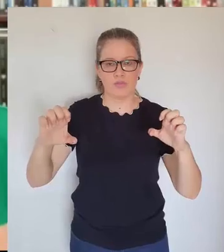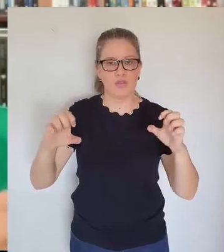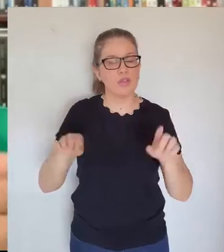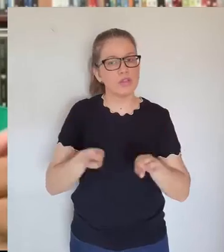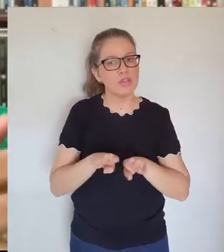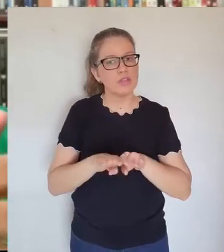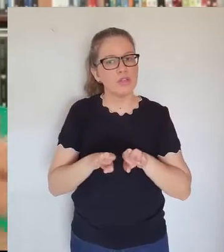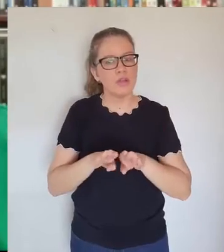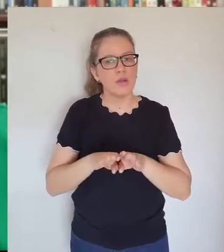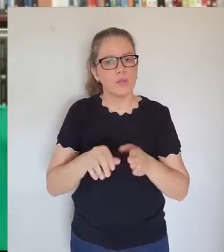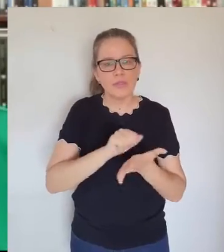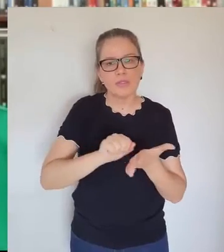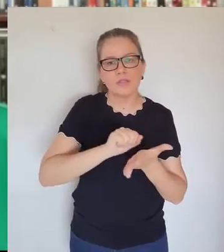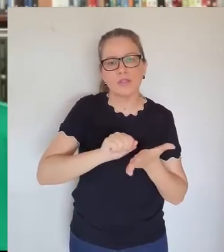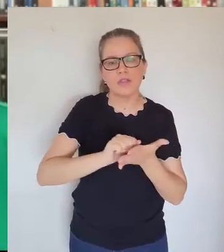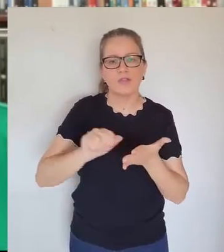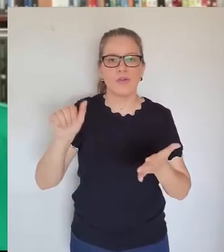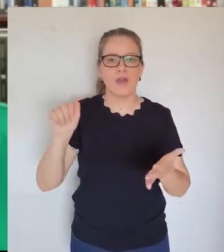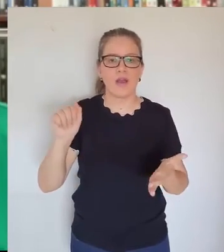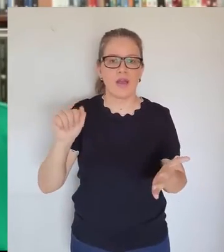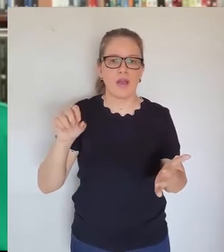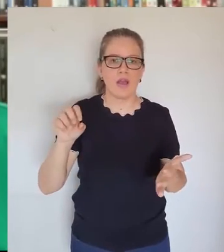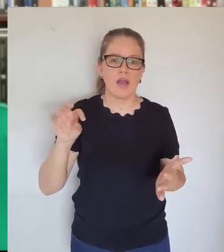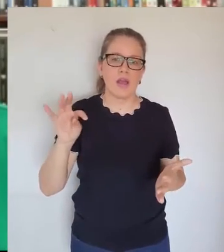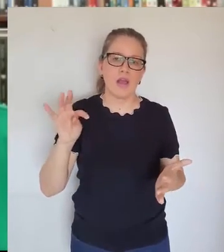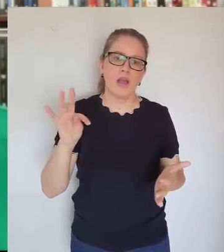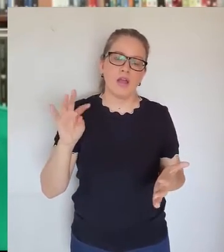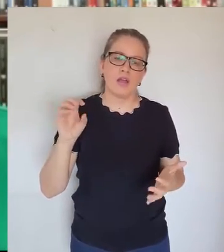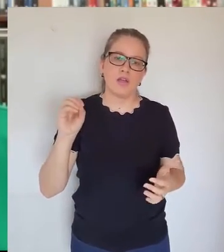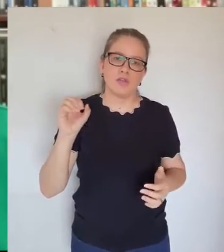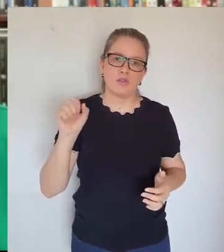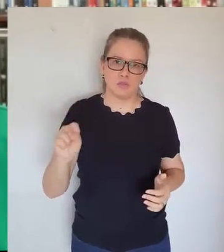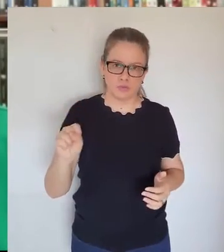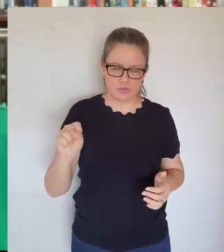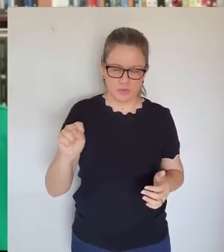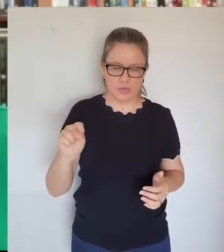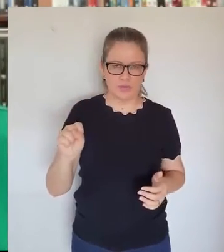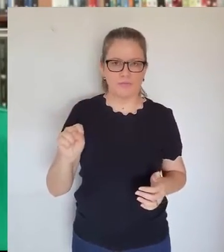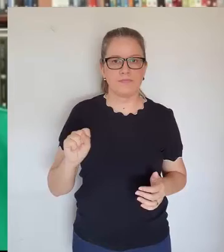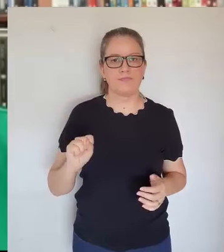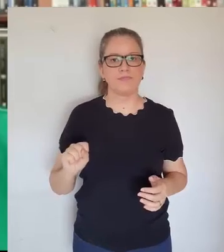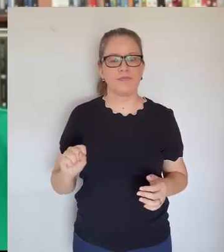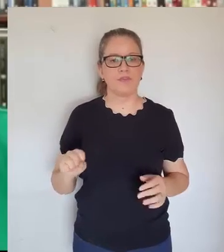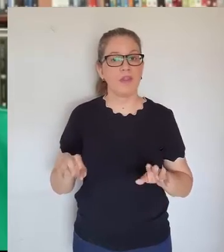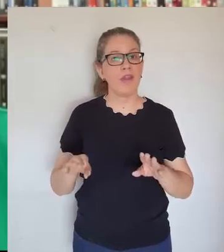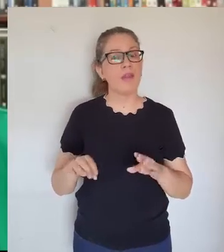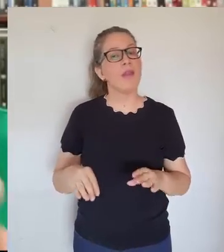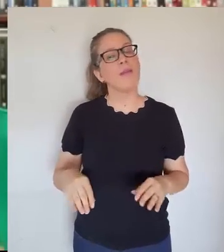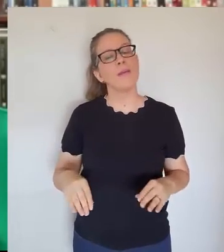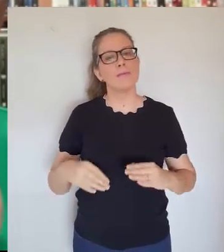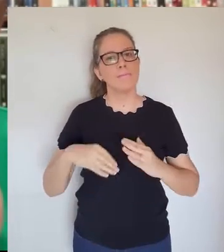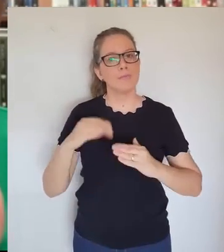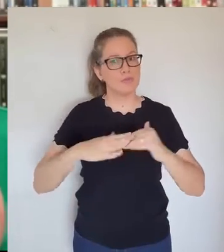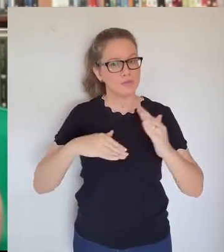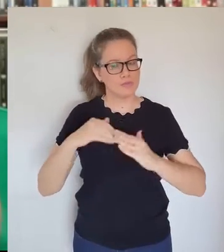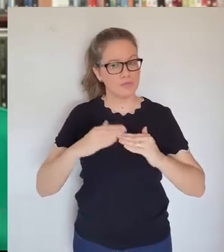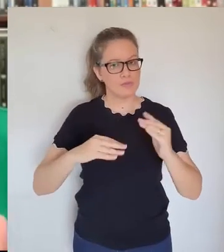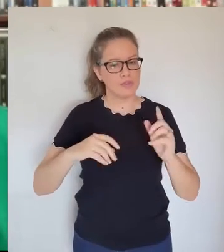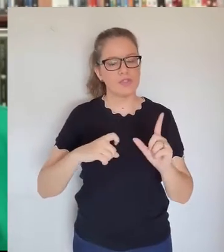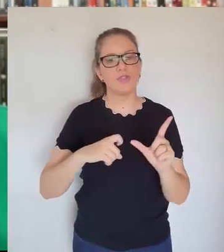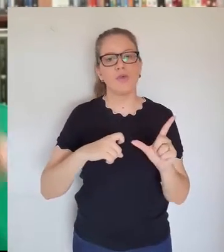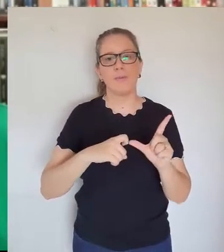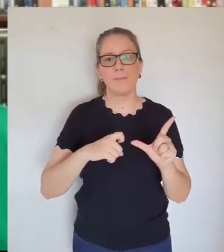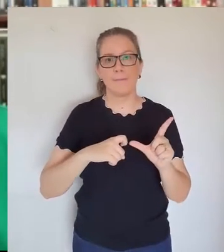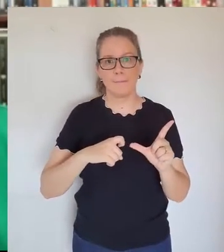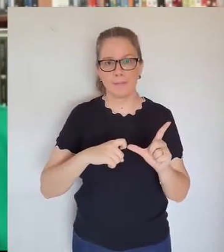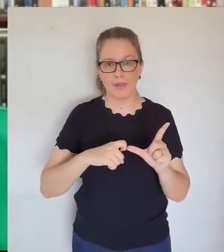nome e escritor do livro de Atos, o único escritor da Bíblia não judeu. E era médico por profissão,